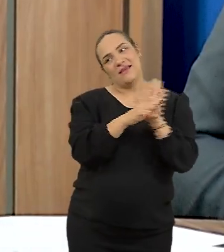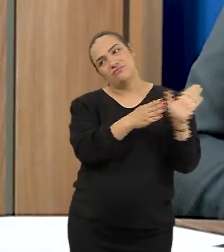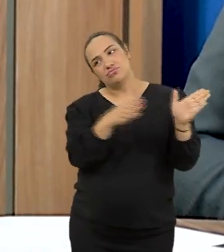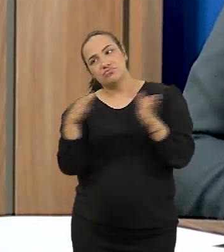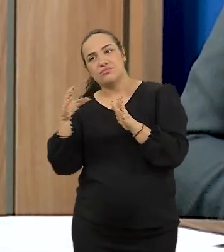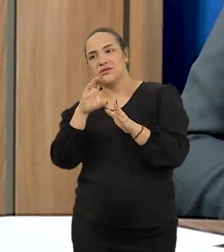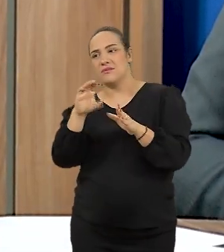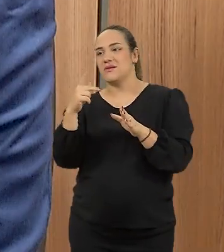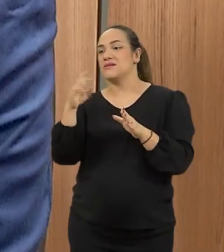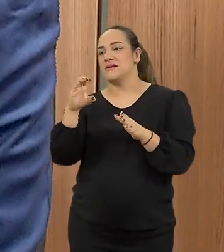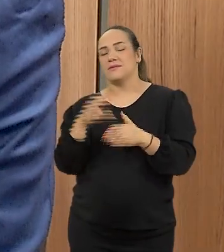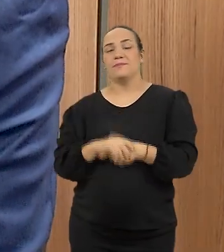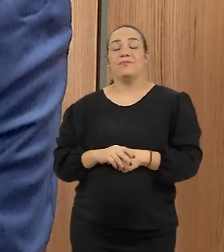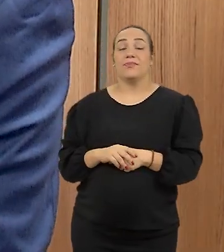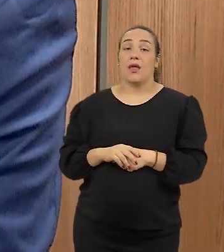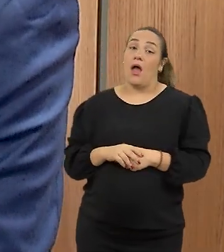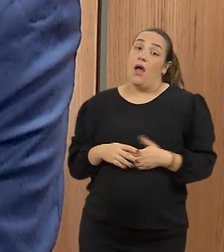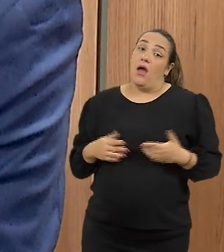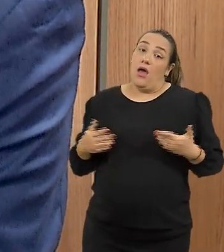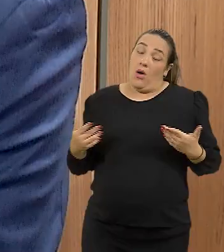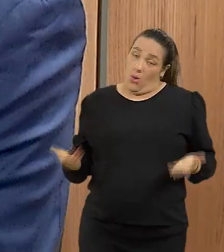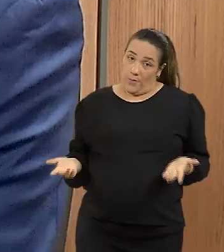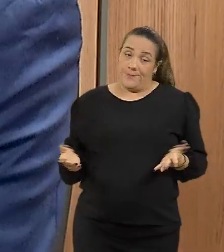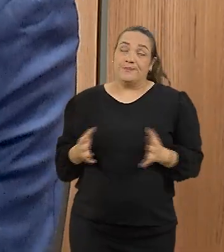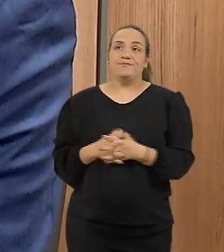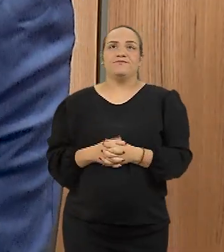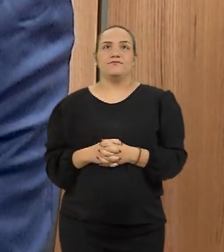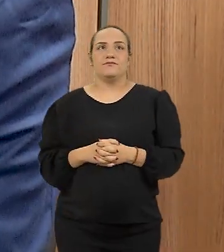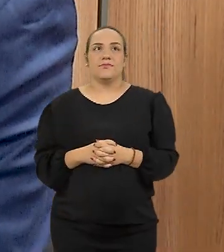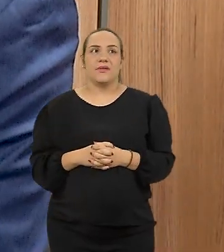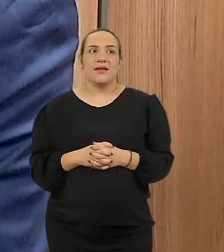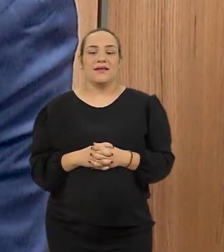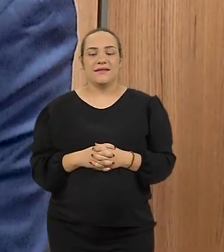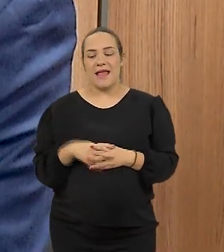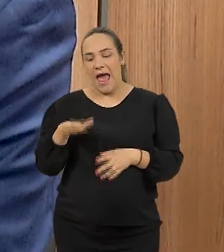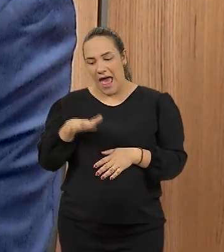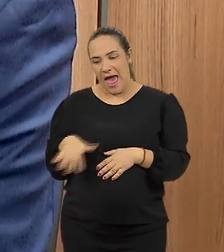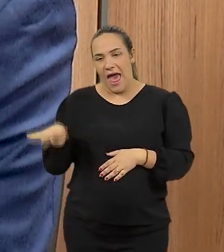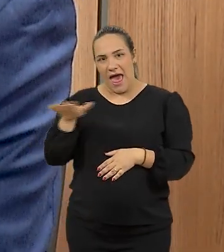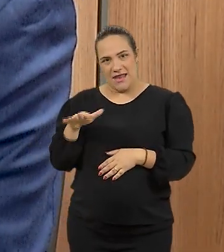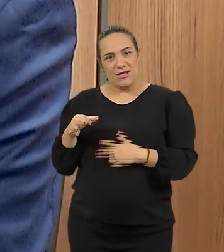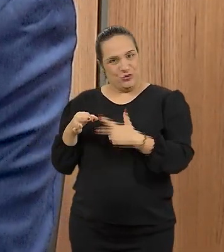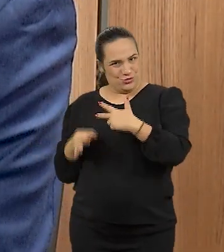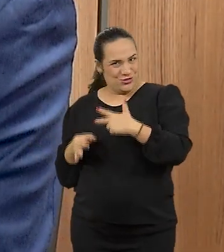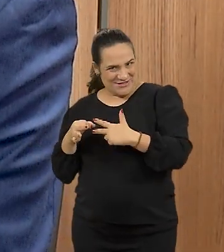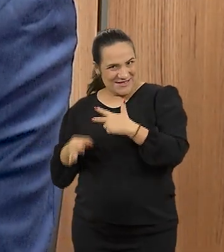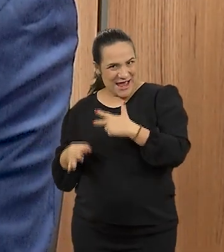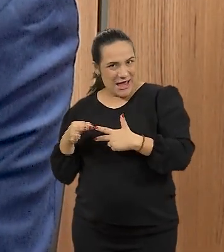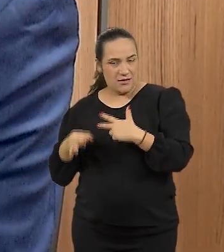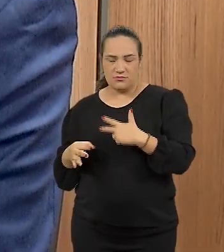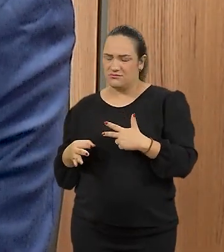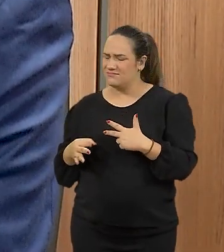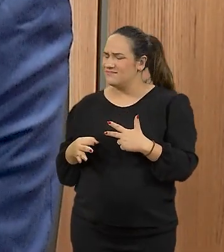da legislação em si? Bom, eu vejo do lado do judiciário, eu olho que a